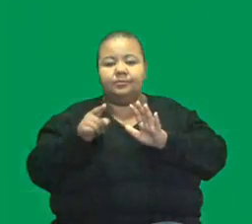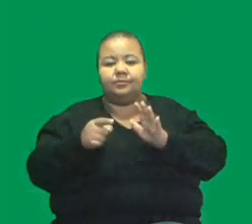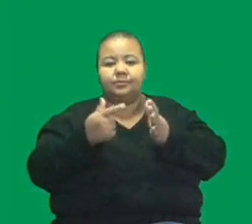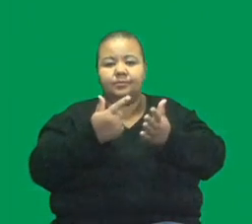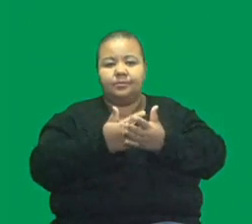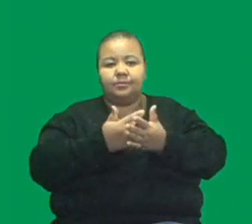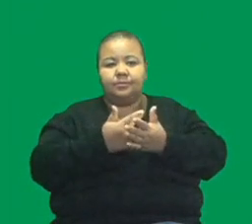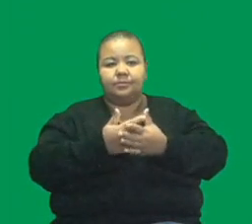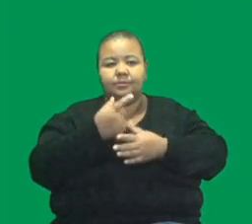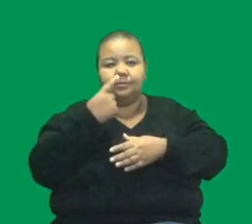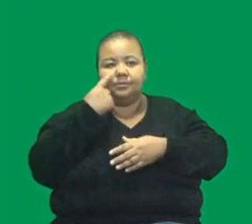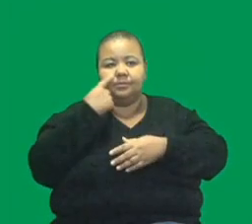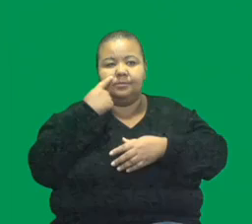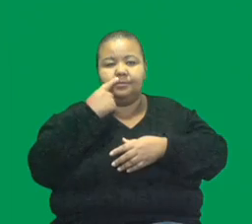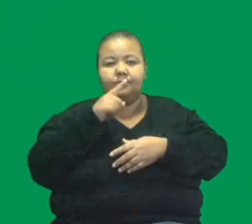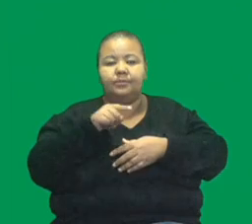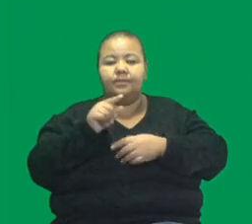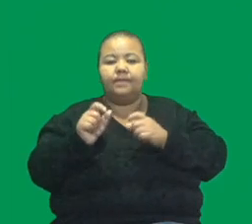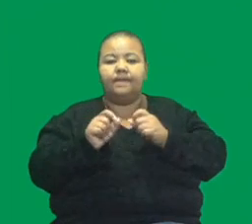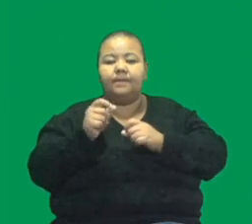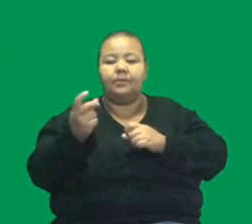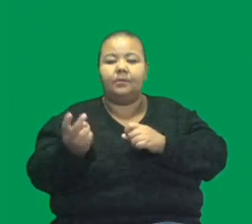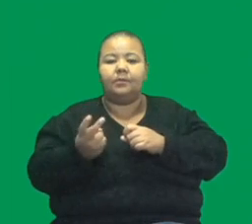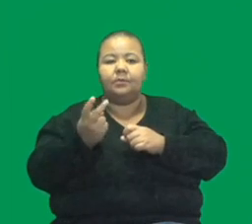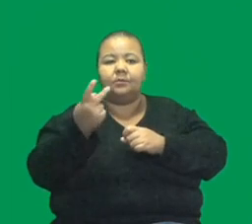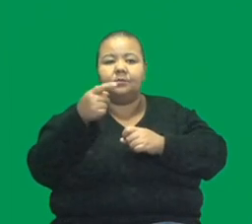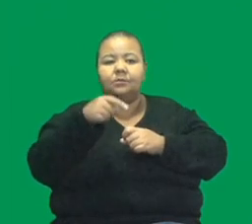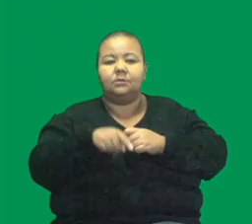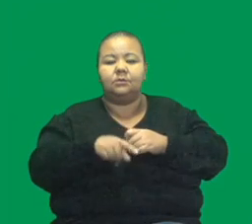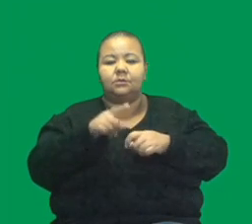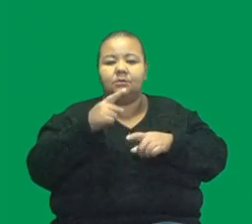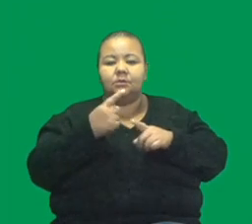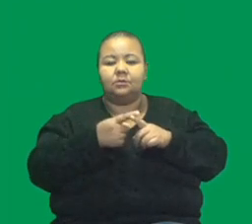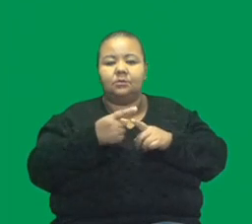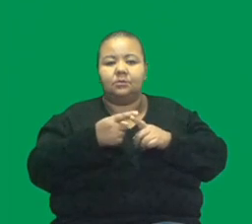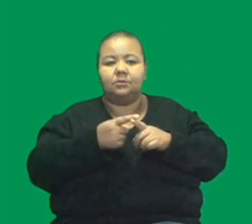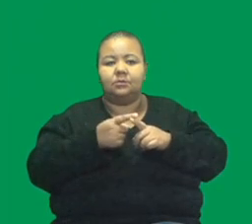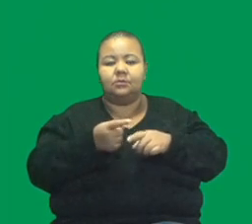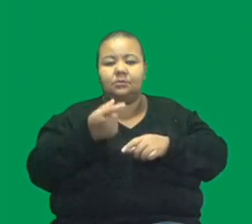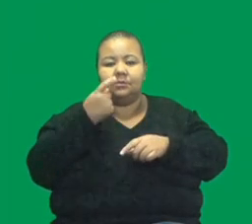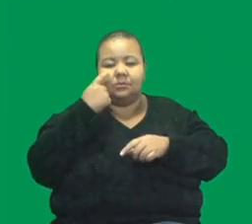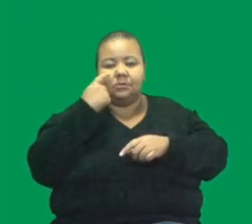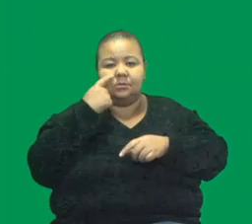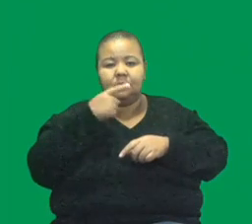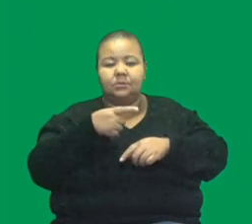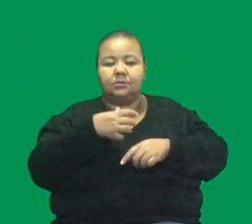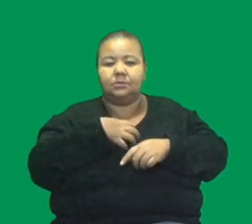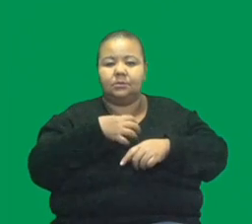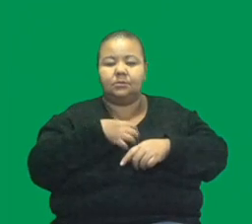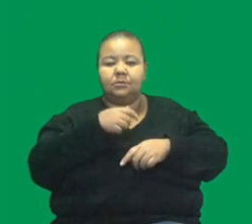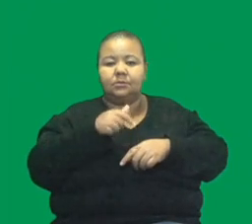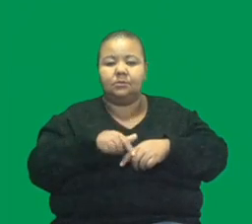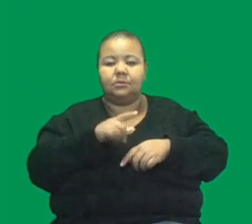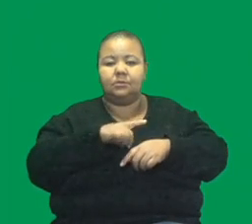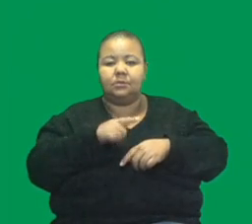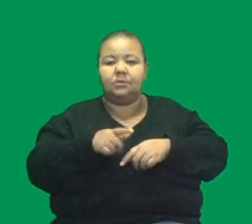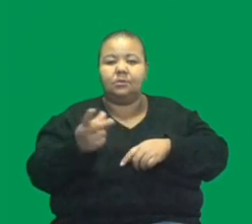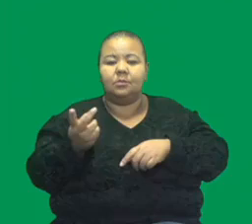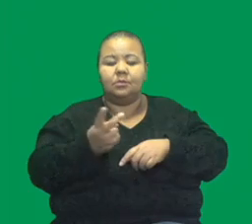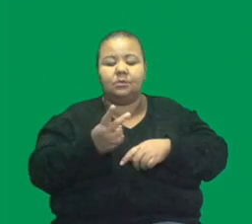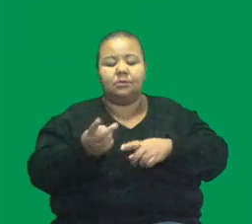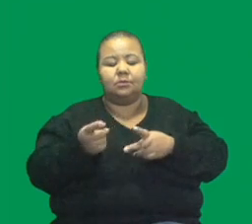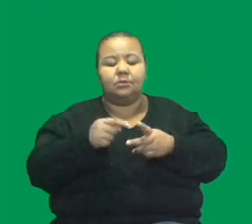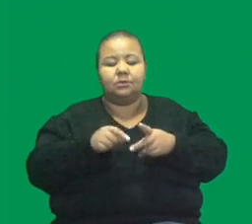tarefa. Acompanhe. Qual o valor deste produto? Avalie essa situação aqui. Nós temos essas duas